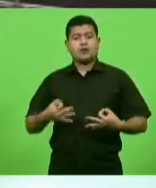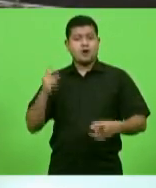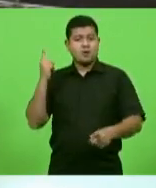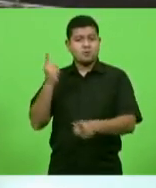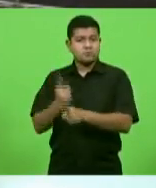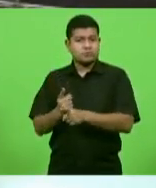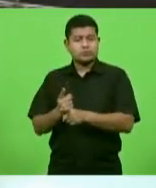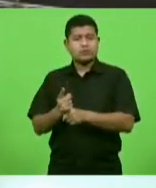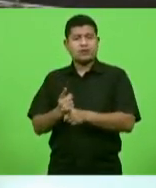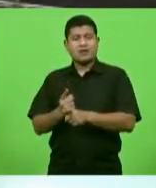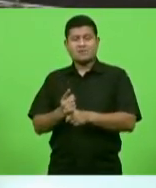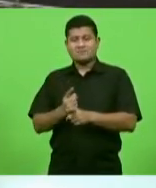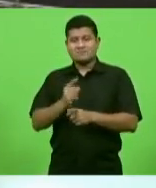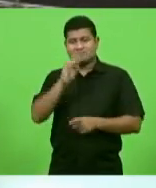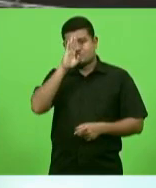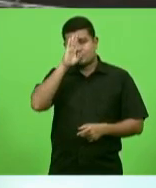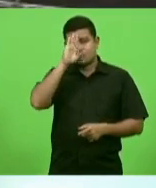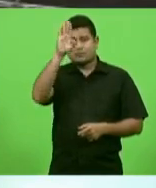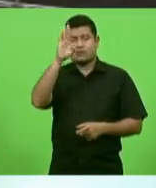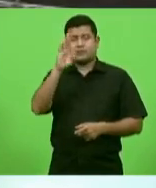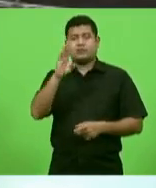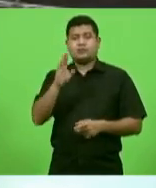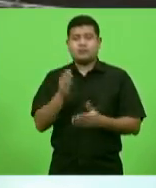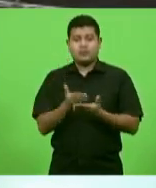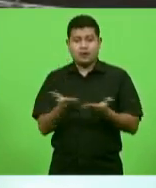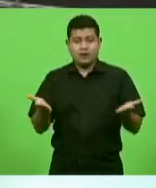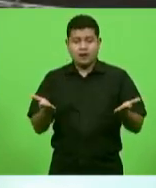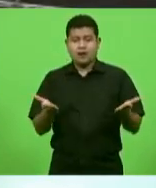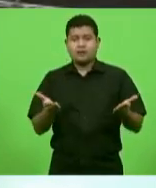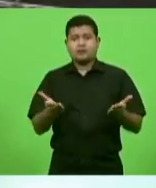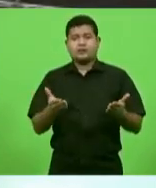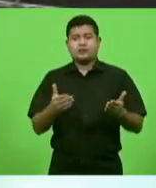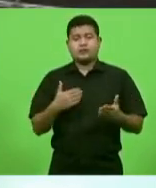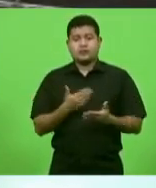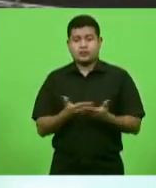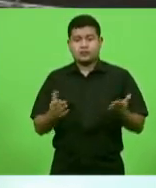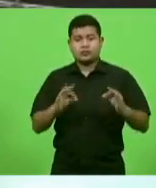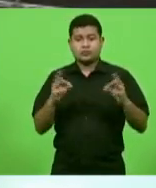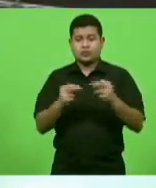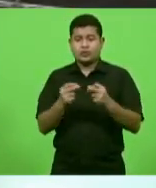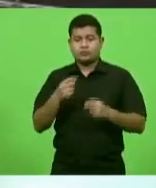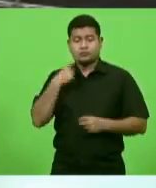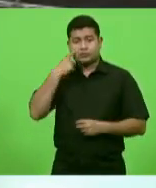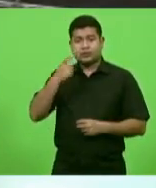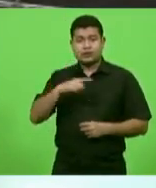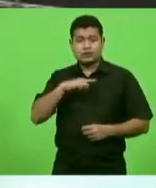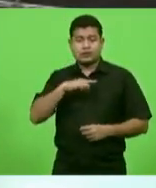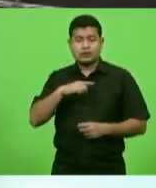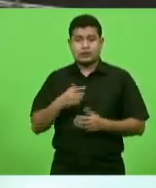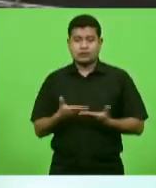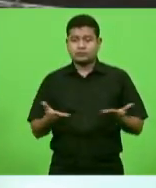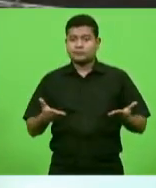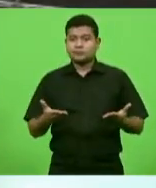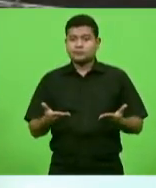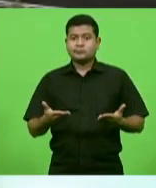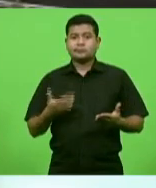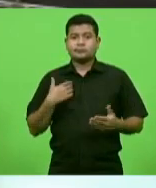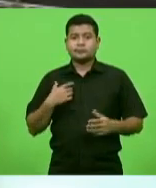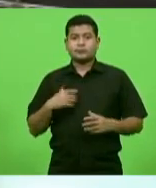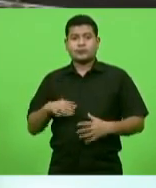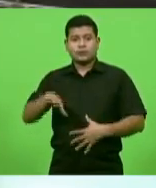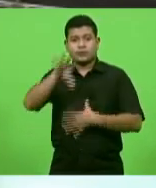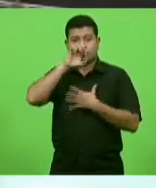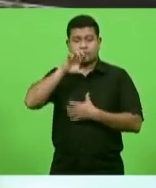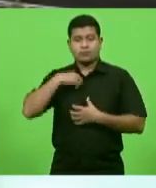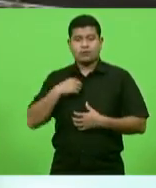de uma hora interesse de Santa Catarina quanto à questão dos respiradores ao opinar sobre a